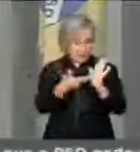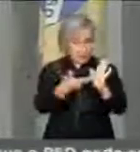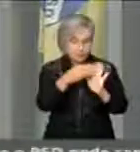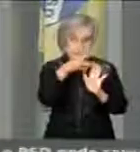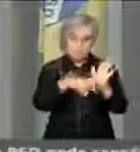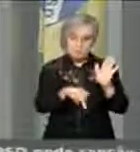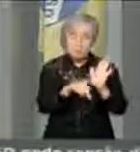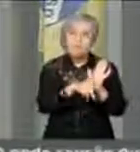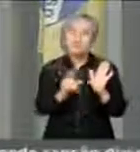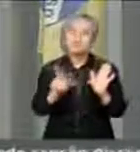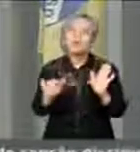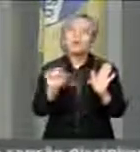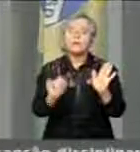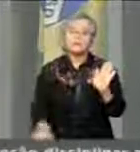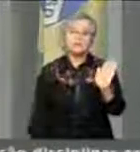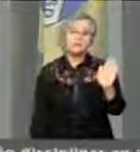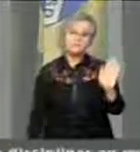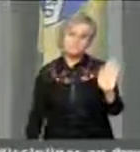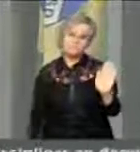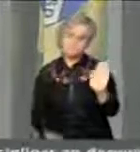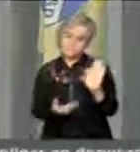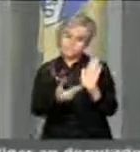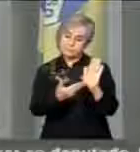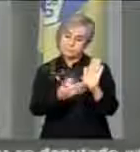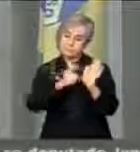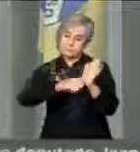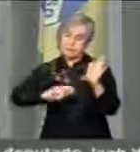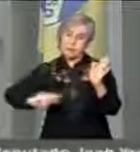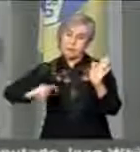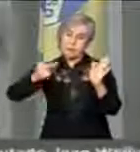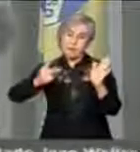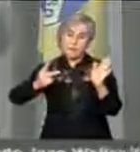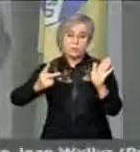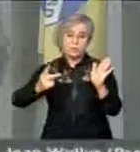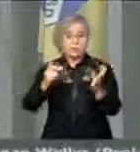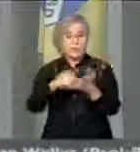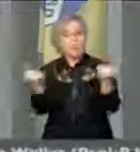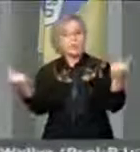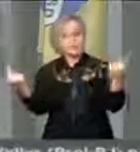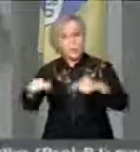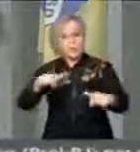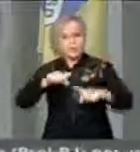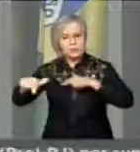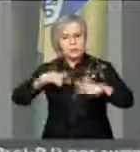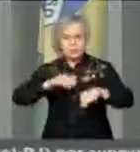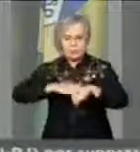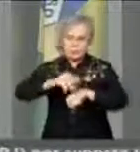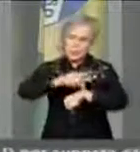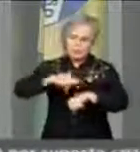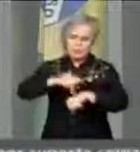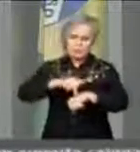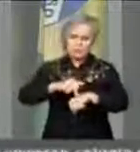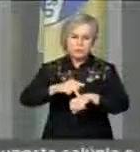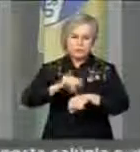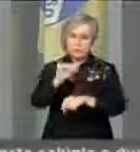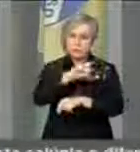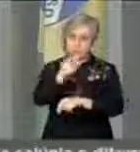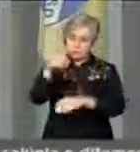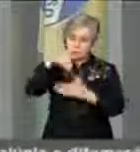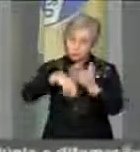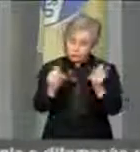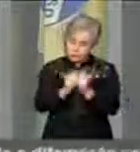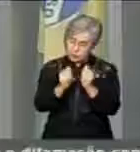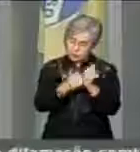provisória, este possível aumento é um atentado contra o trabalhador. Quem vota com o